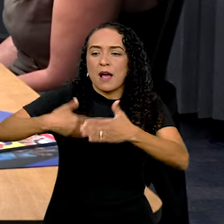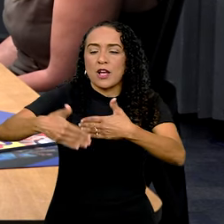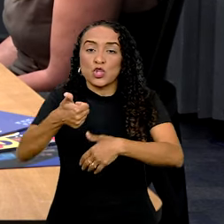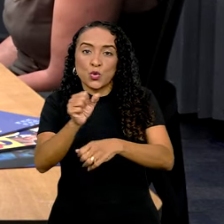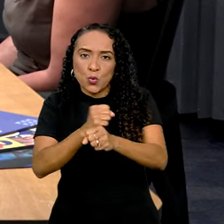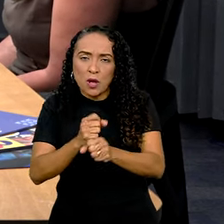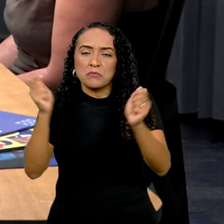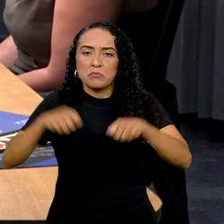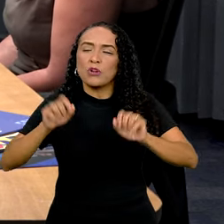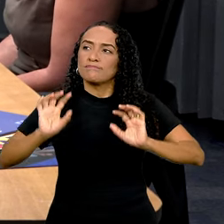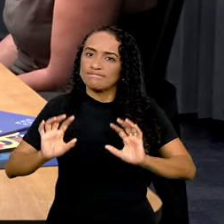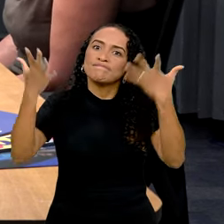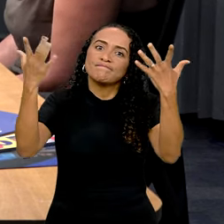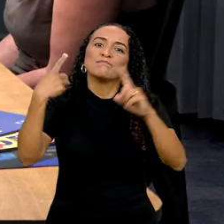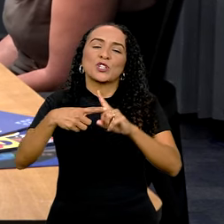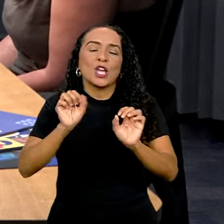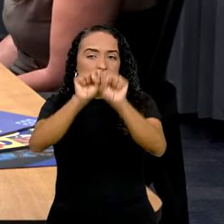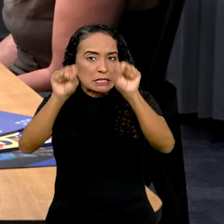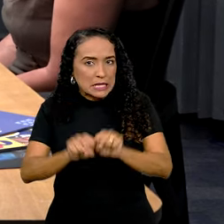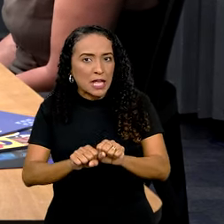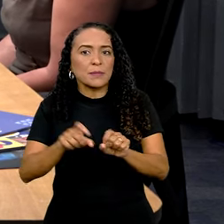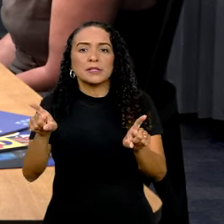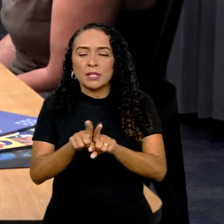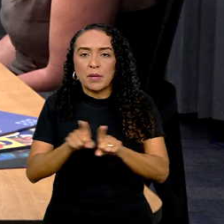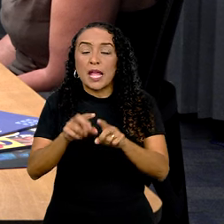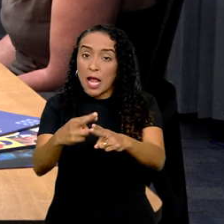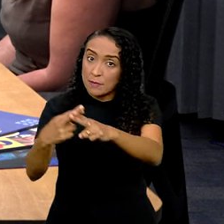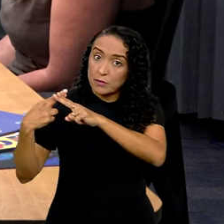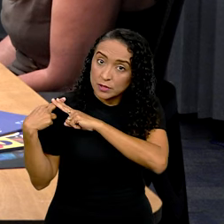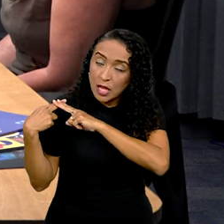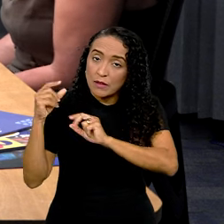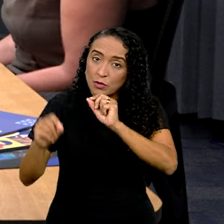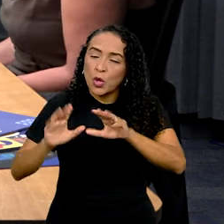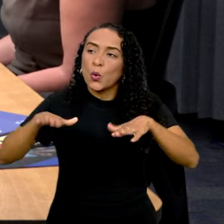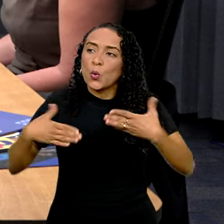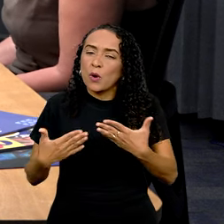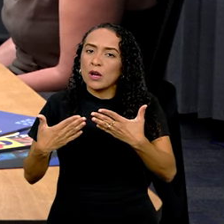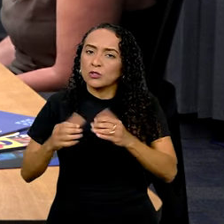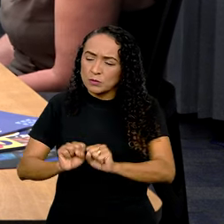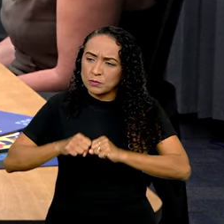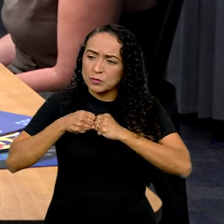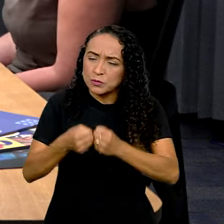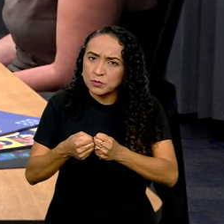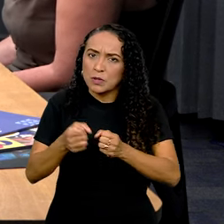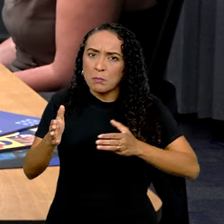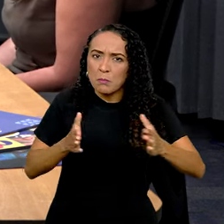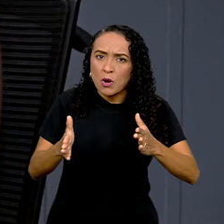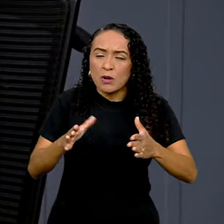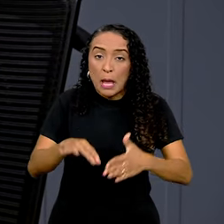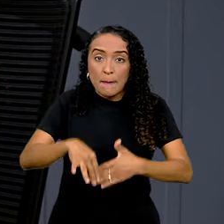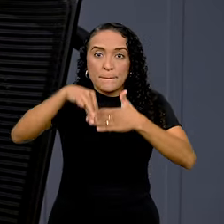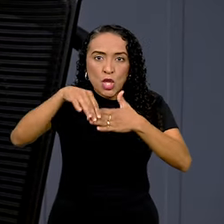de 18 anos a gente pode comemorar que foi um sistema que foi também responsável né quando ele foi Fort Cido quando ele foi